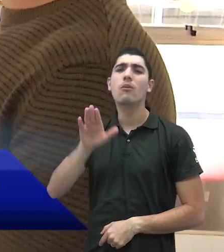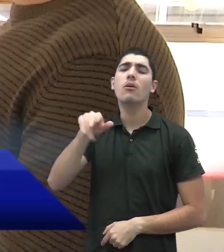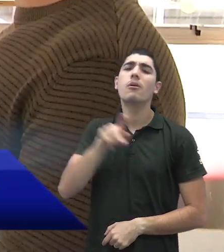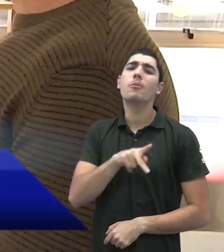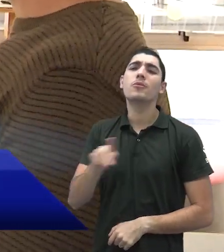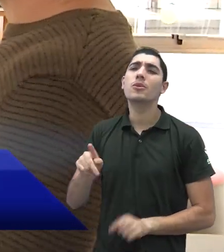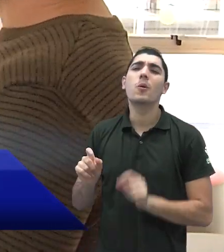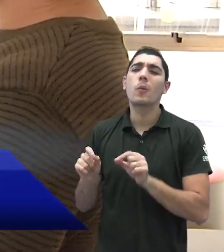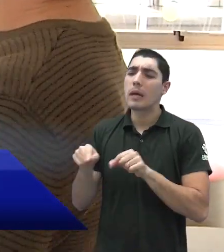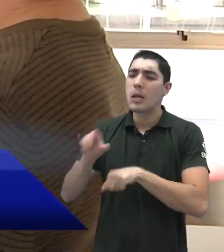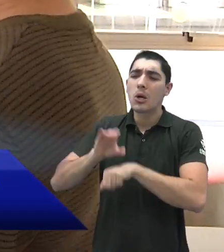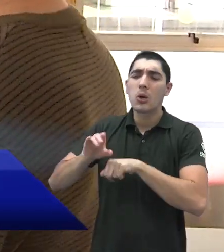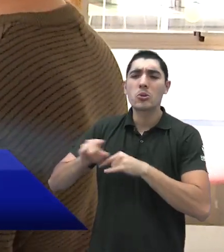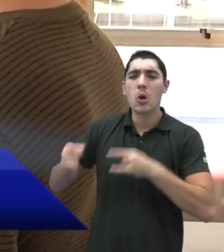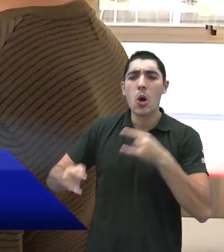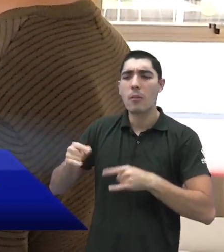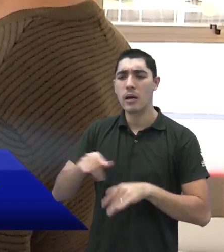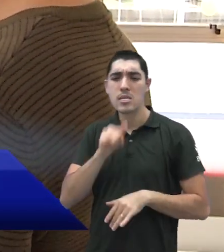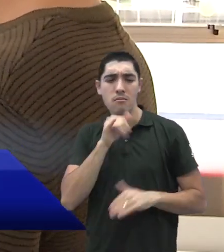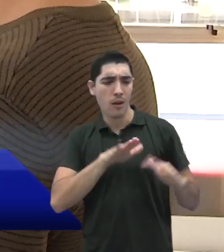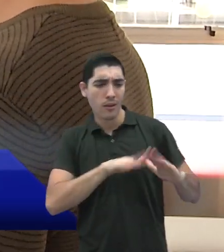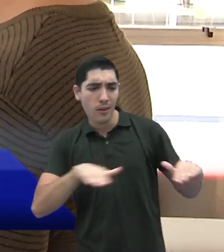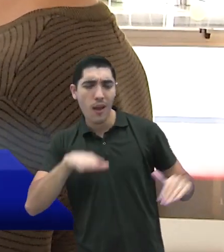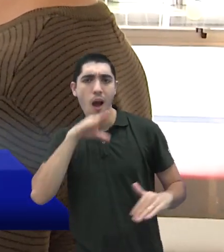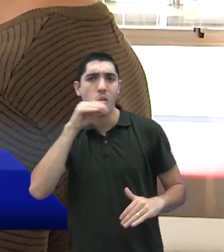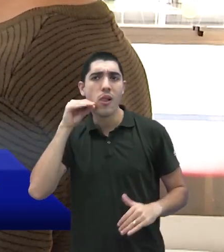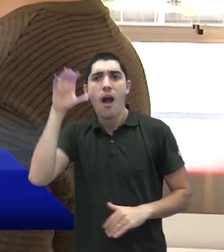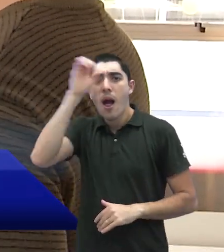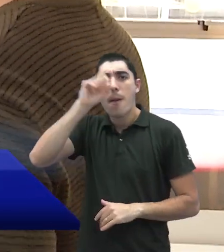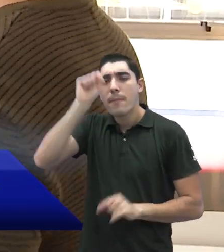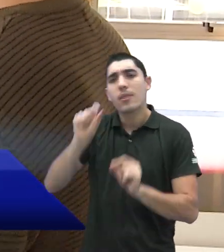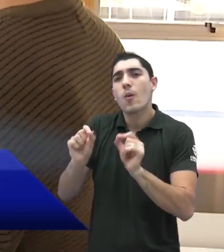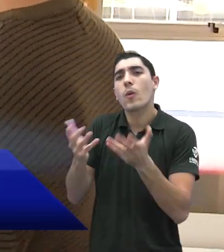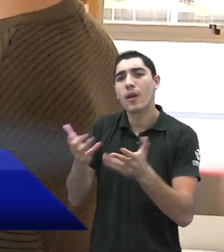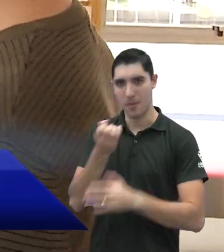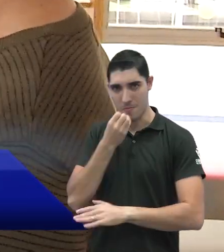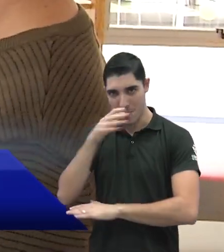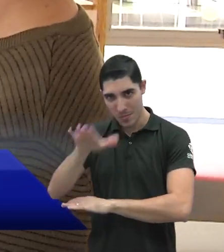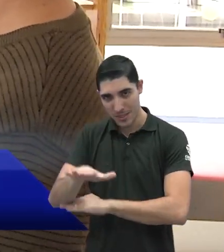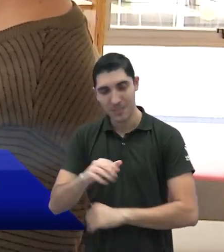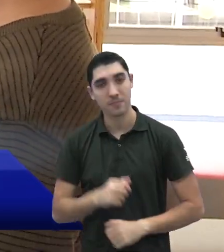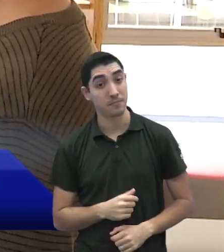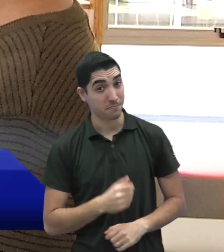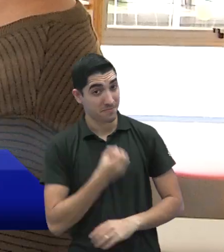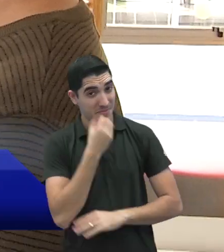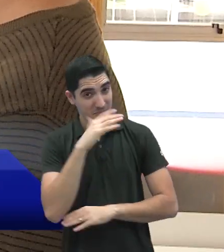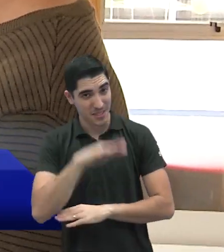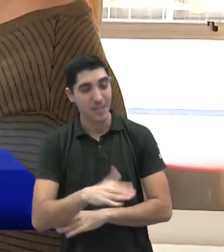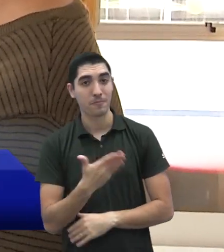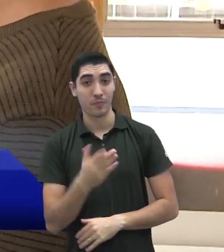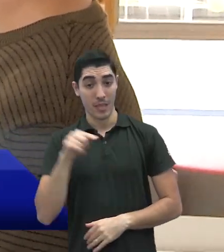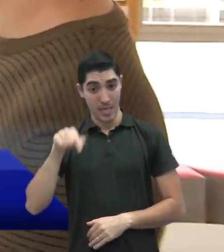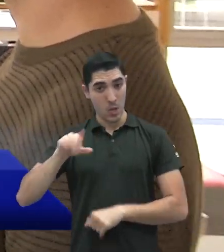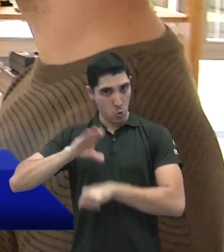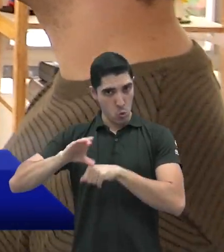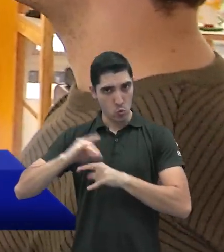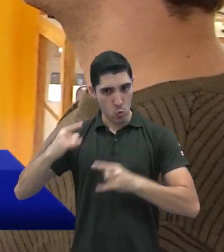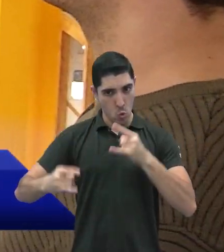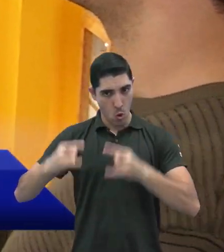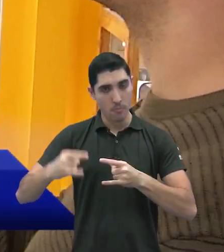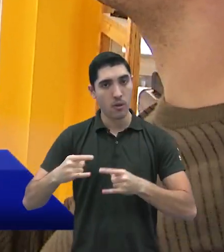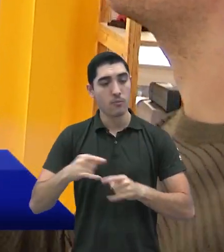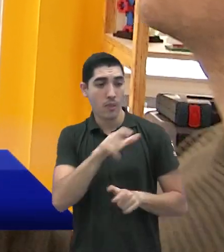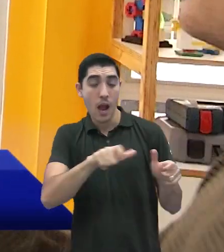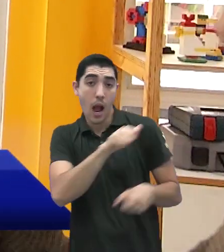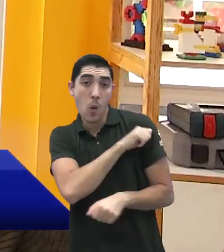que é esse curso? O que a criançada e os adolescentes também aprendem? Boa tarde. Boa tarde. Nesse curso, os alunos eles